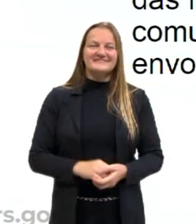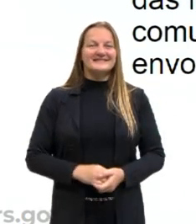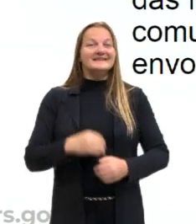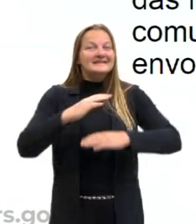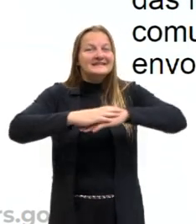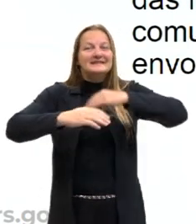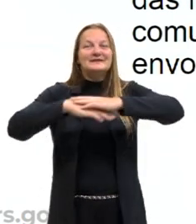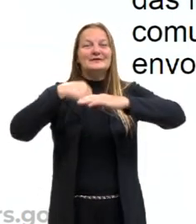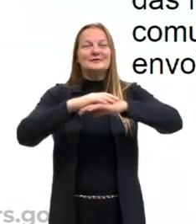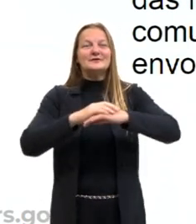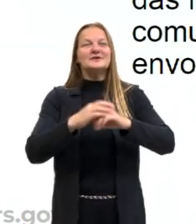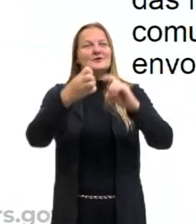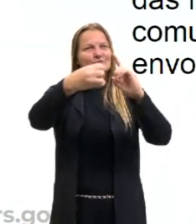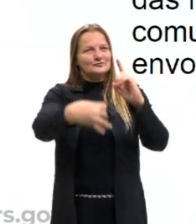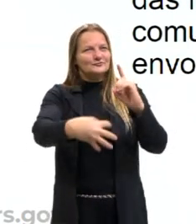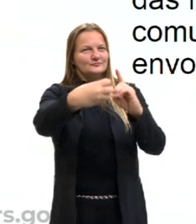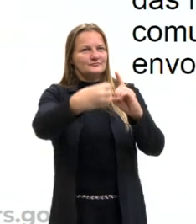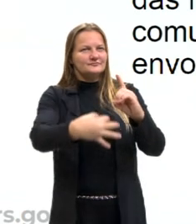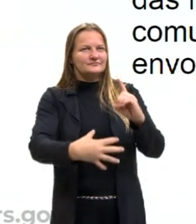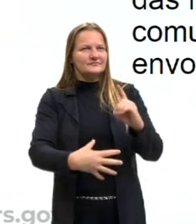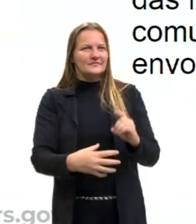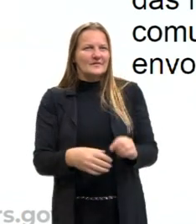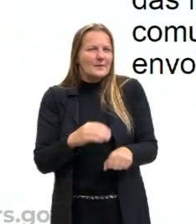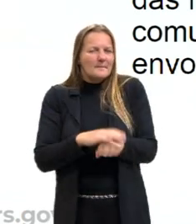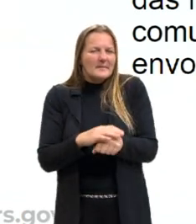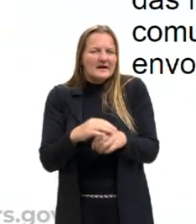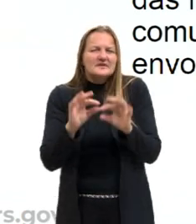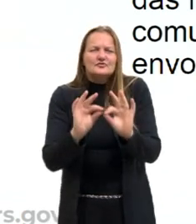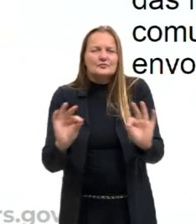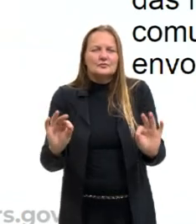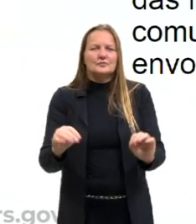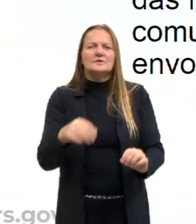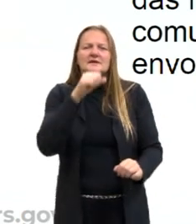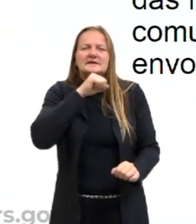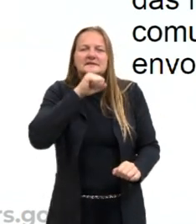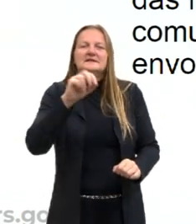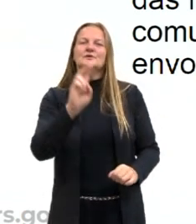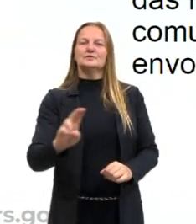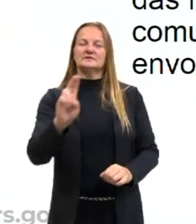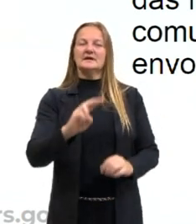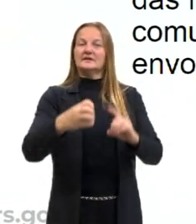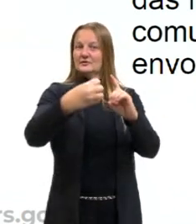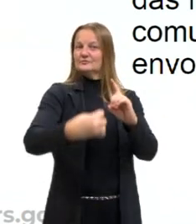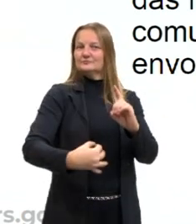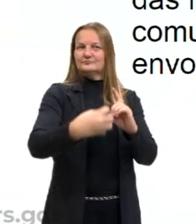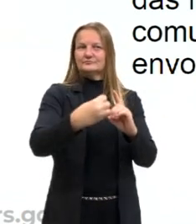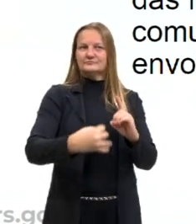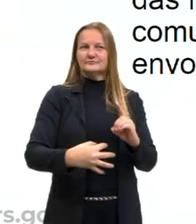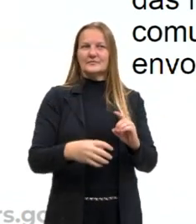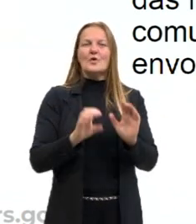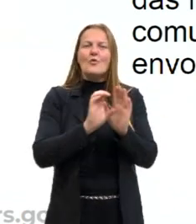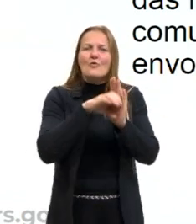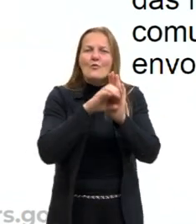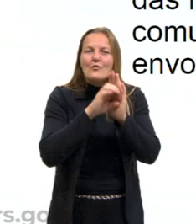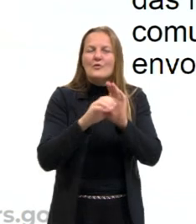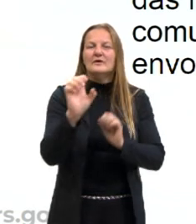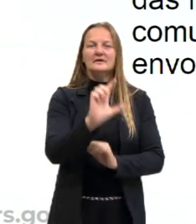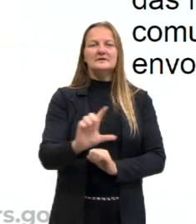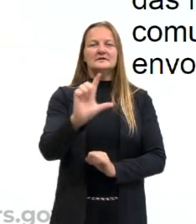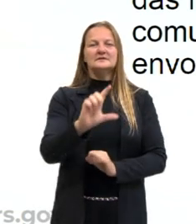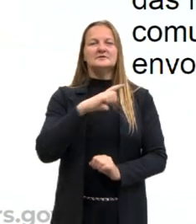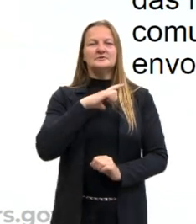construindo uma pequena definição né então a mais comum e mais antigo usada dentro dos conceitos de literatura